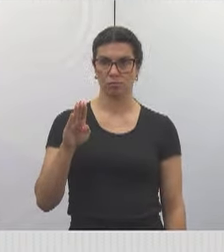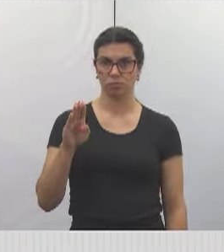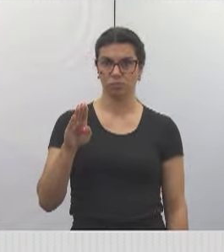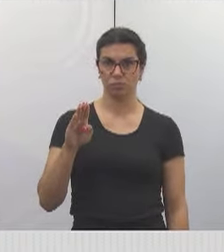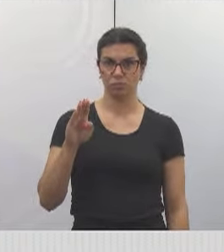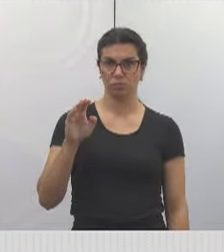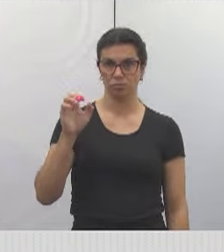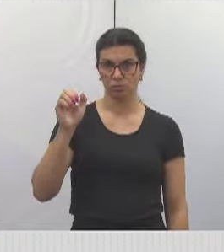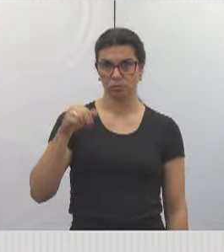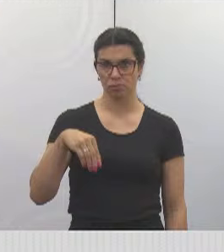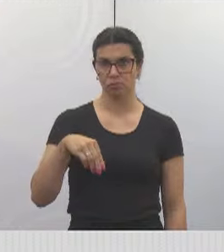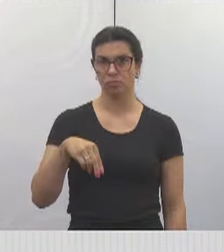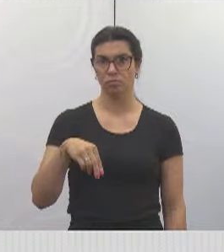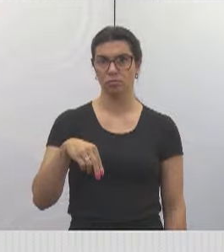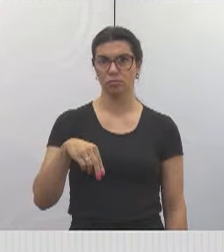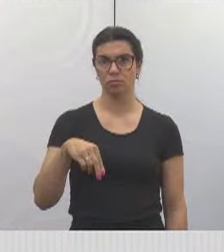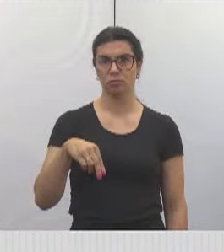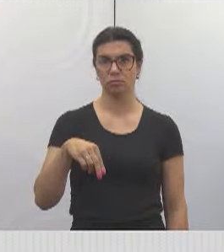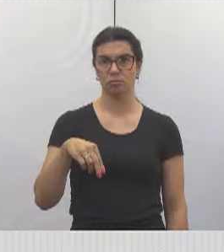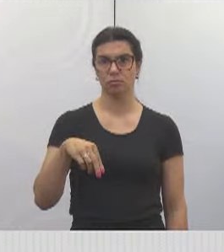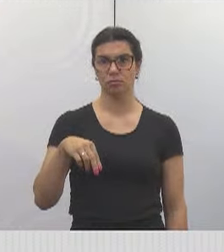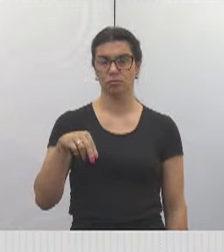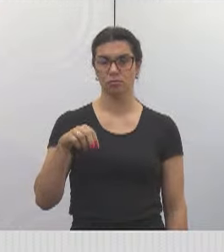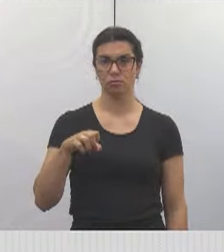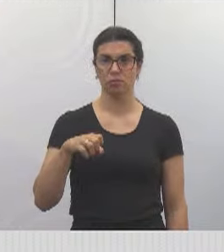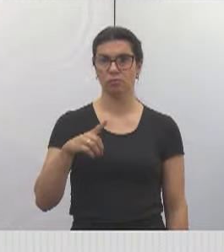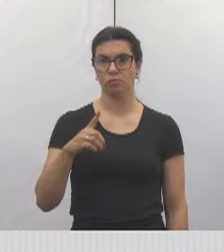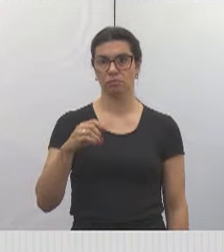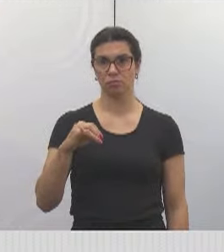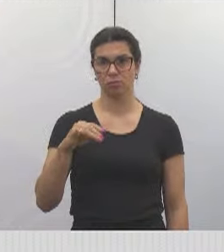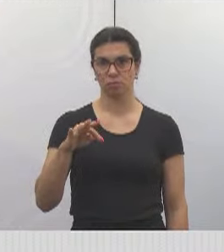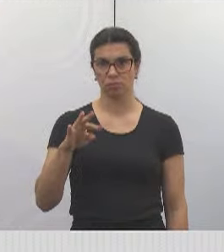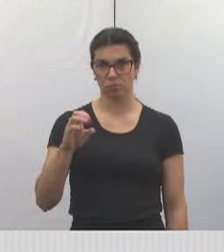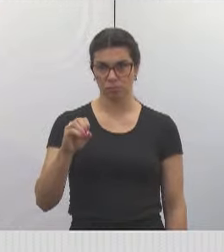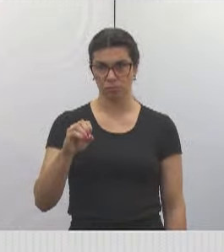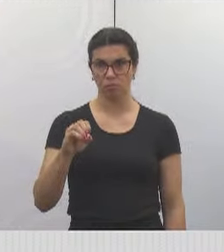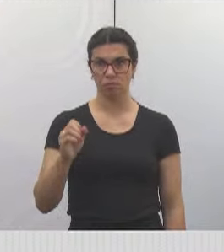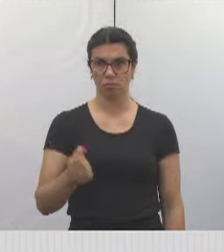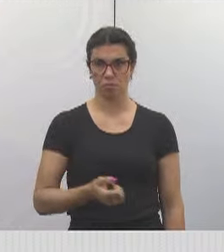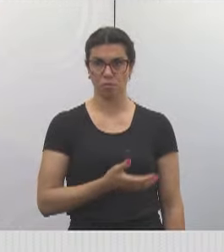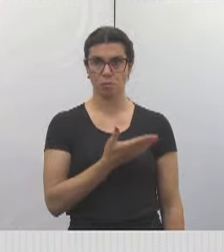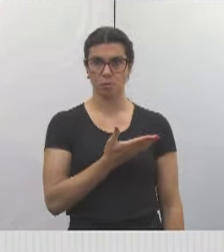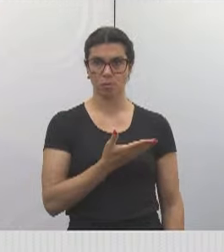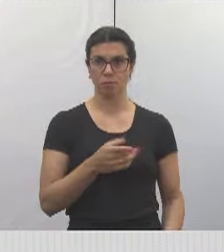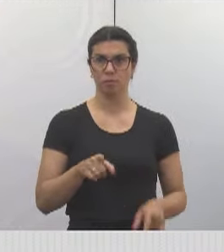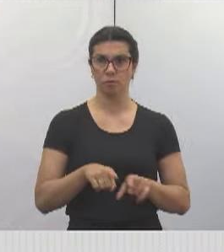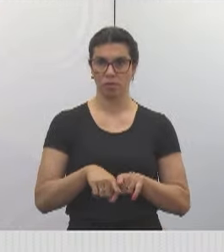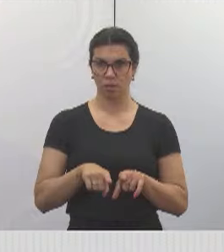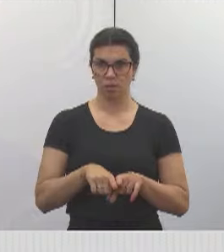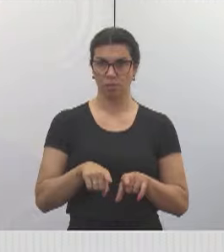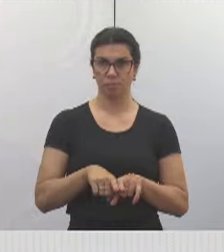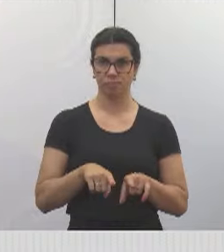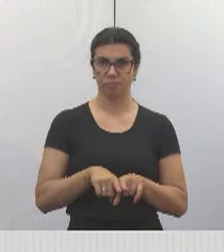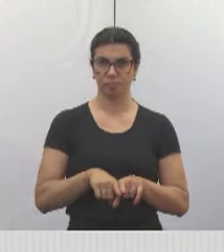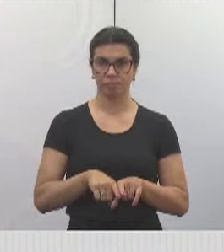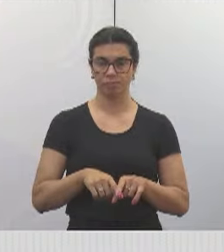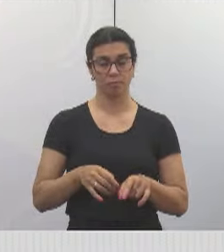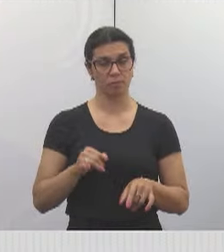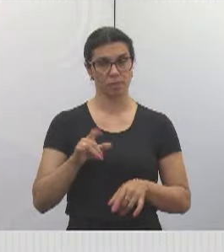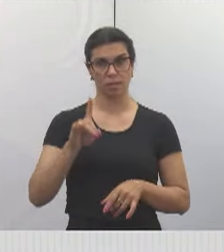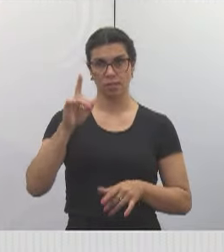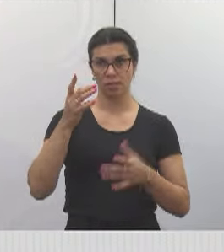Gino Coimbra, no bairro Conjunto São Benedito. Está aí também, solicitado aí, e se Deus